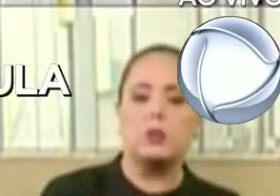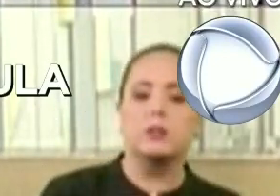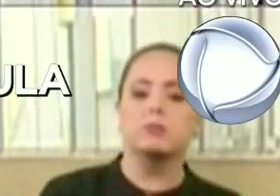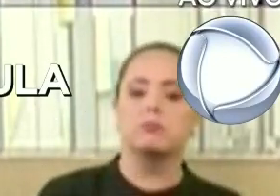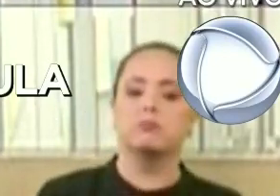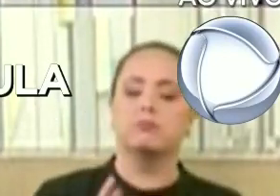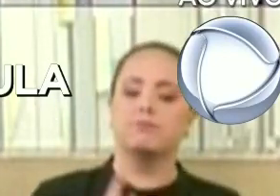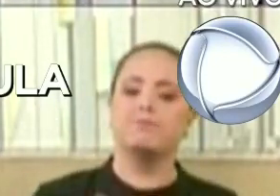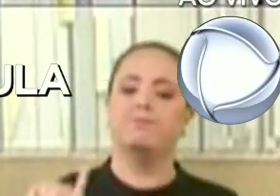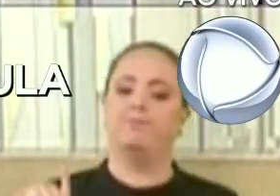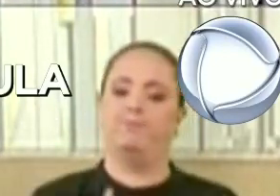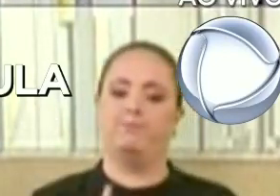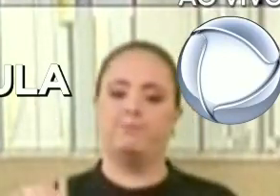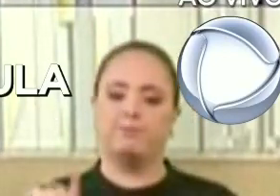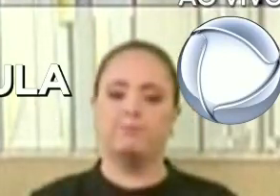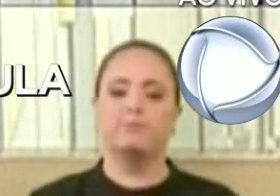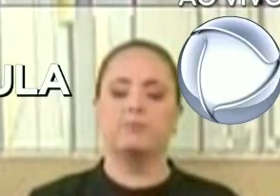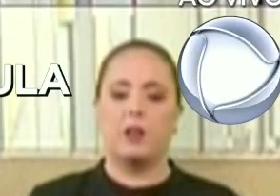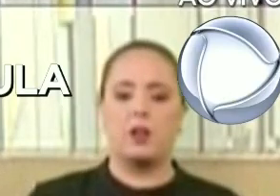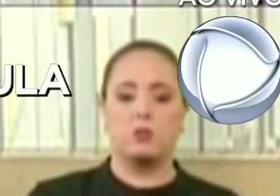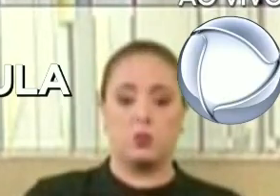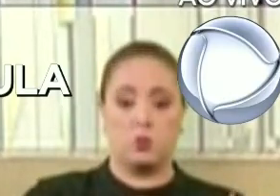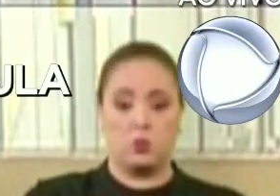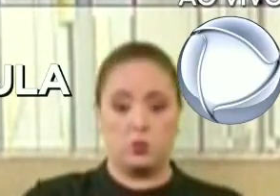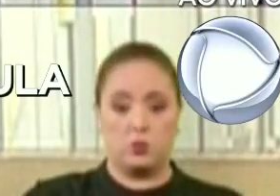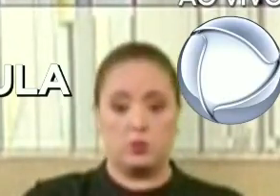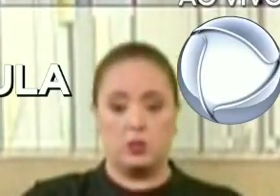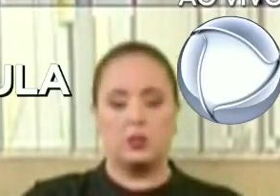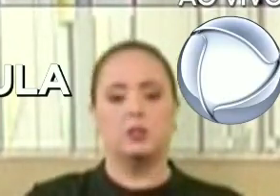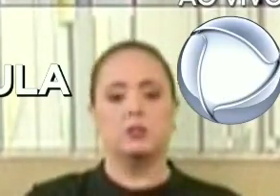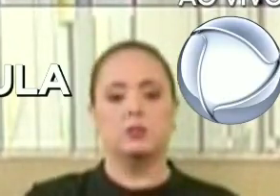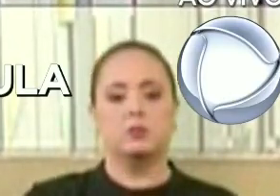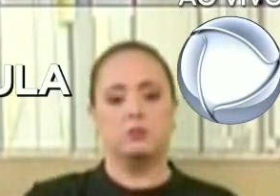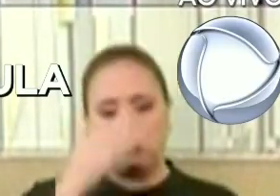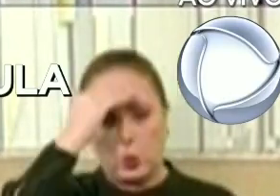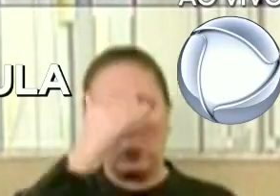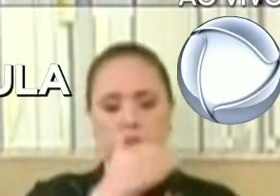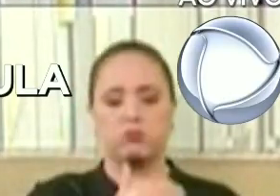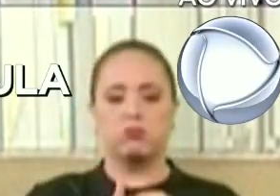significação do Poder Judiciário cumprindo seu papel.